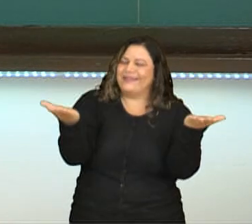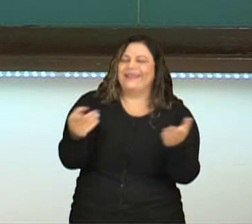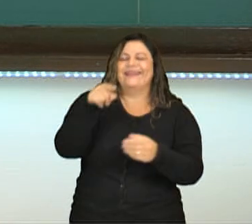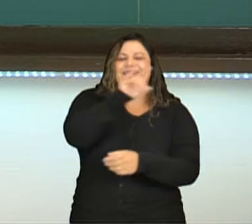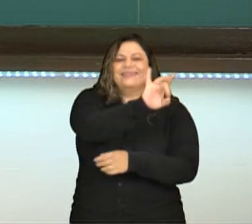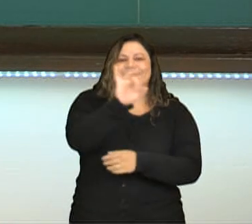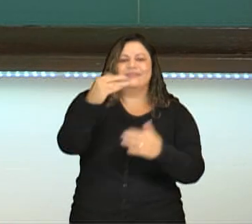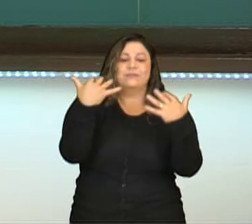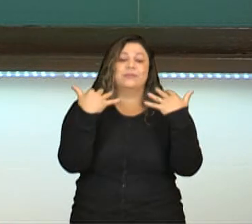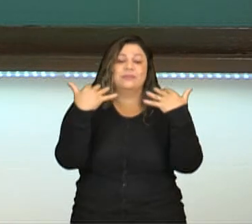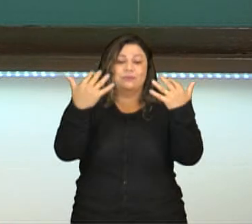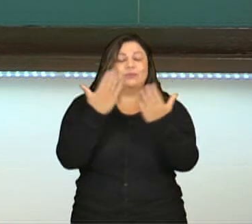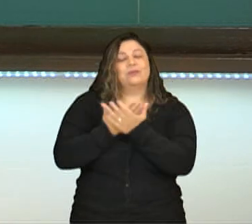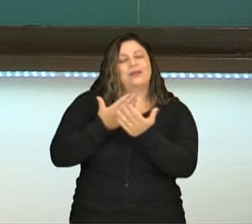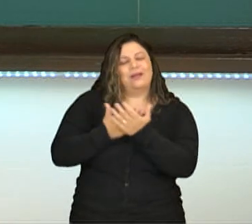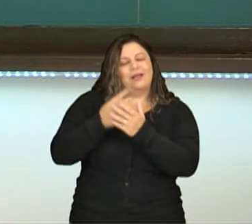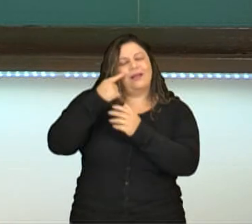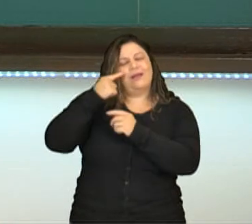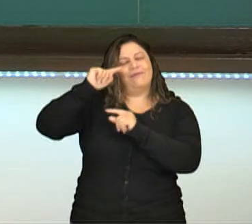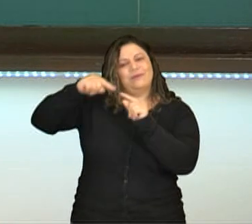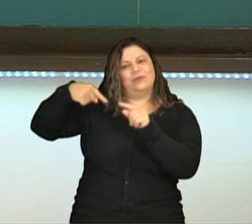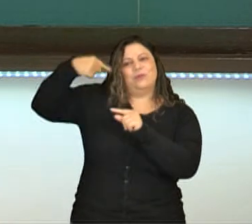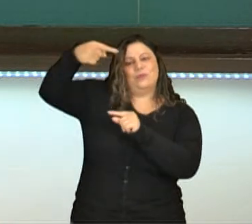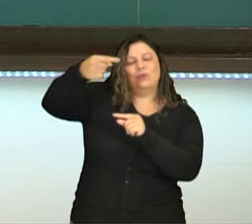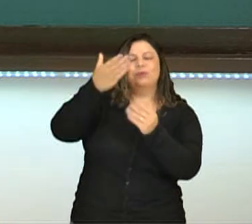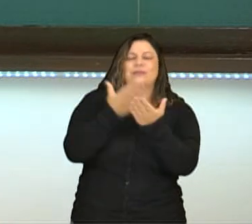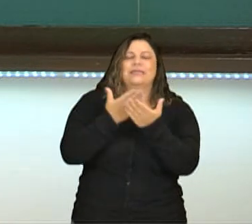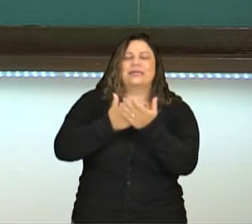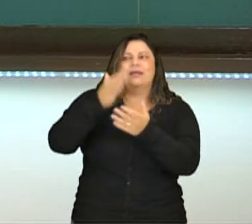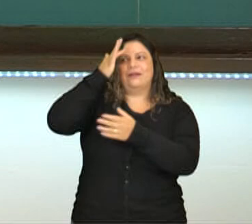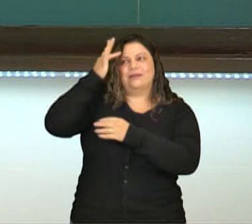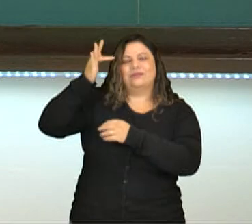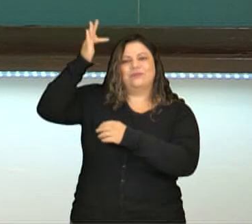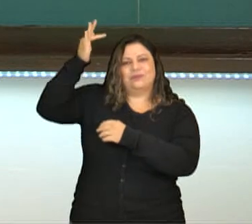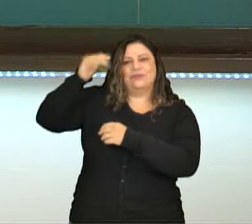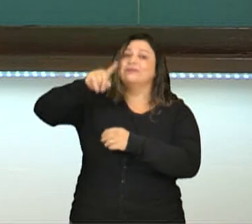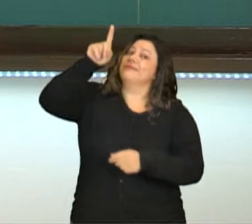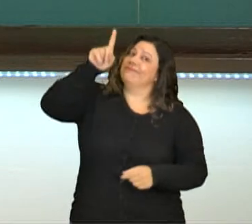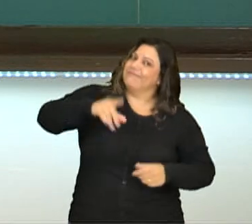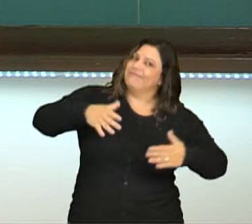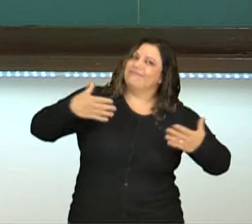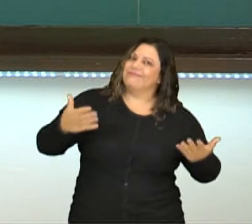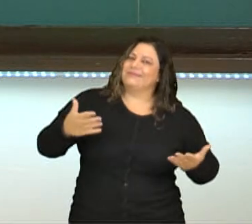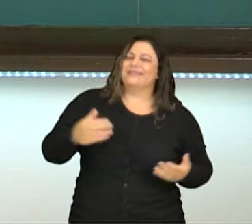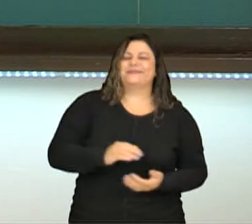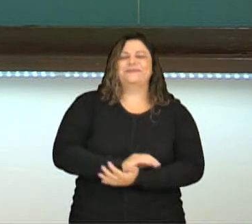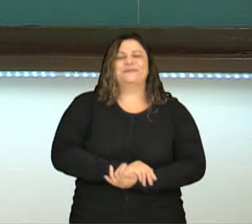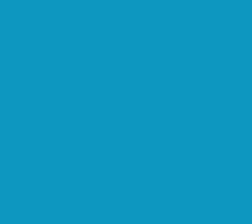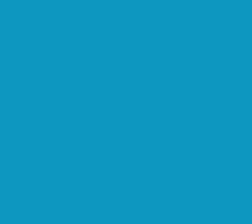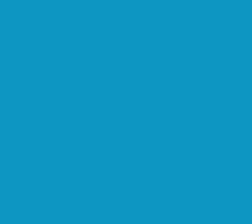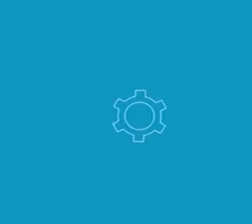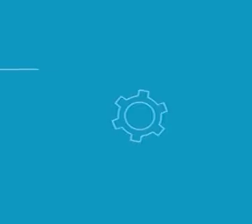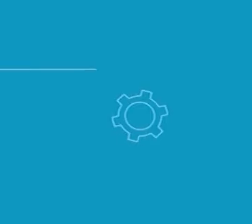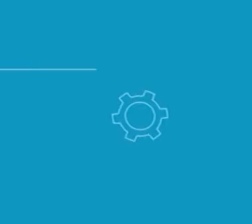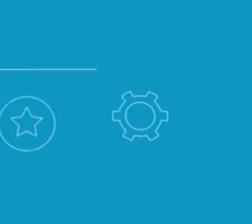dessa aula. Espero revê-los em breve numa próxima aula de filosofia. É isso aí, nos vemos numa próxima.